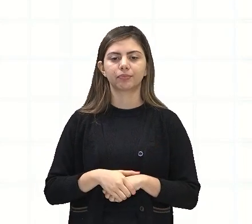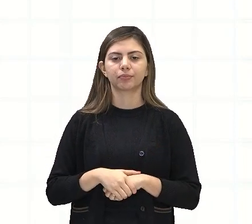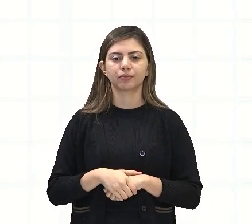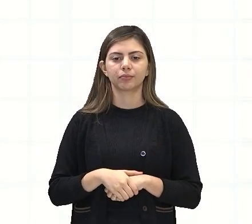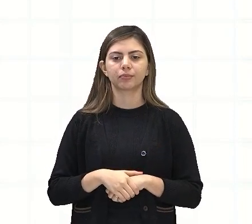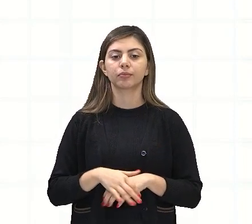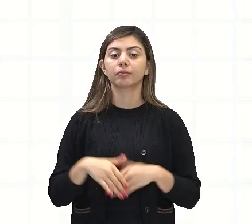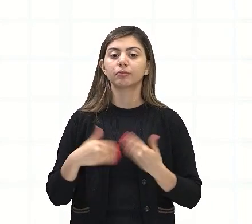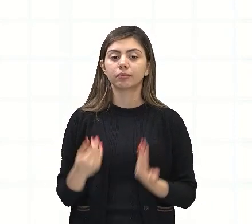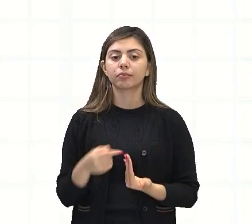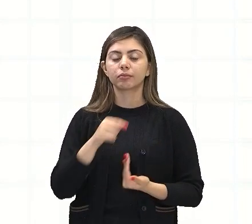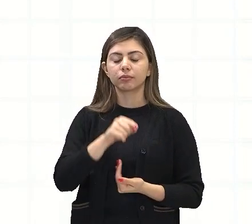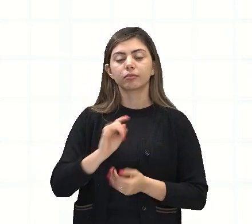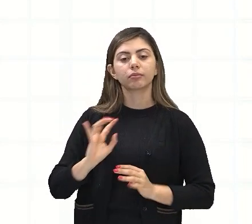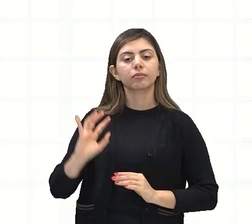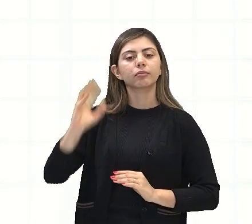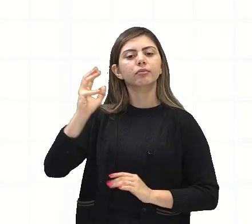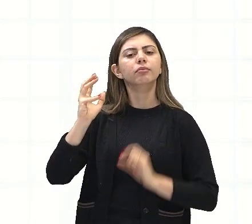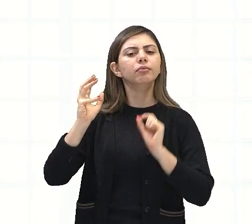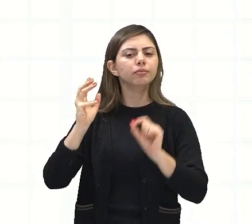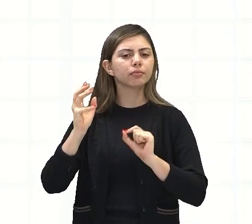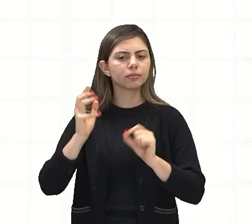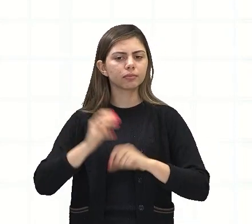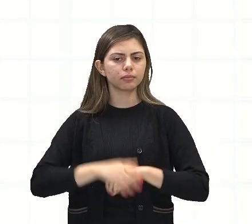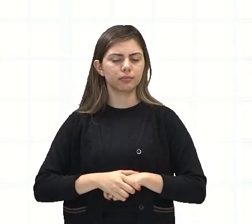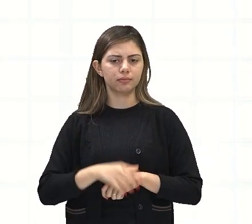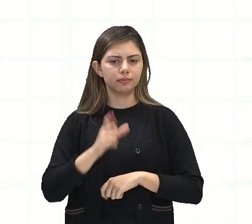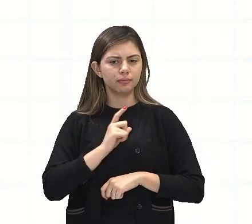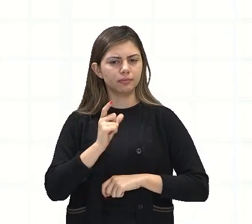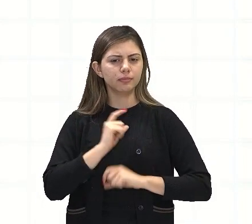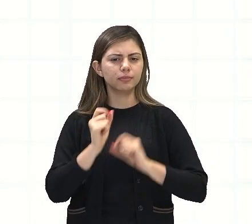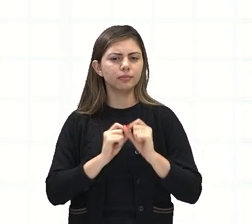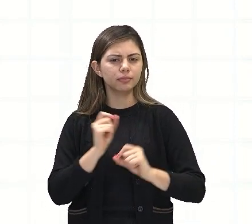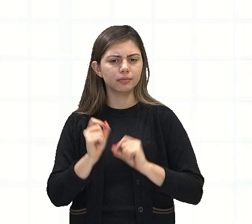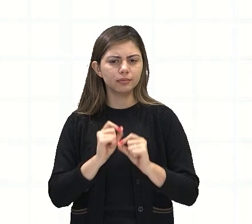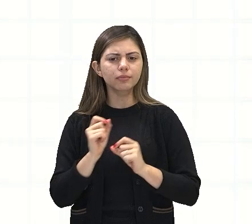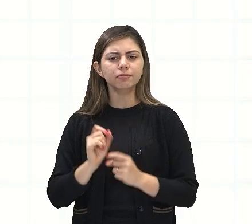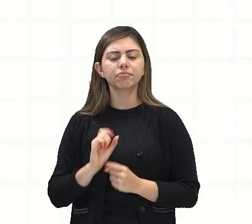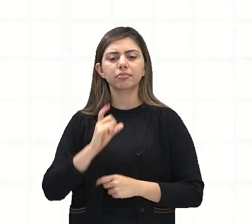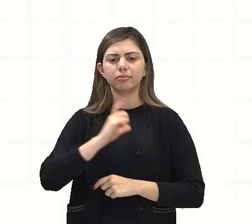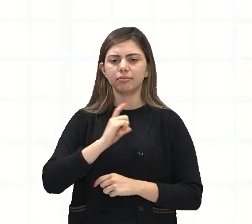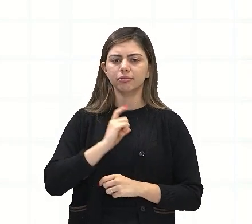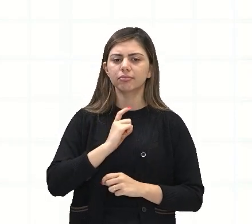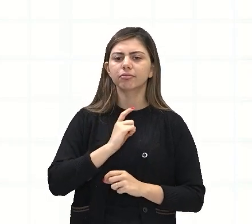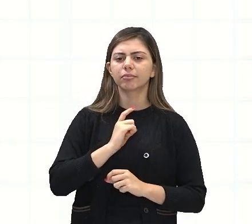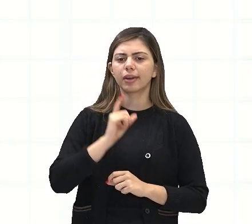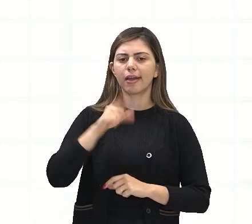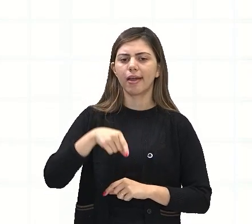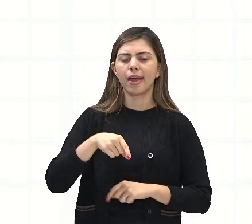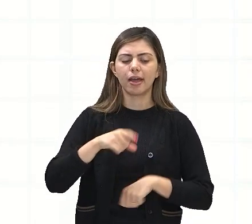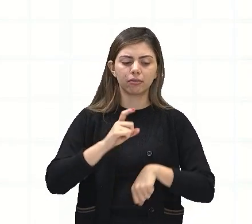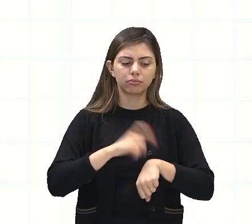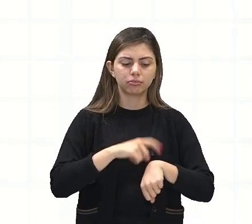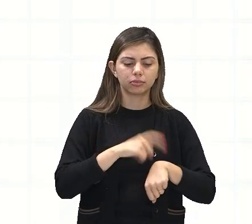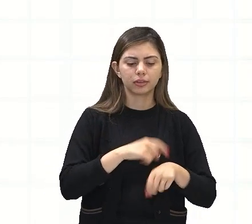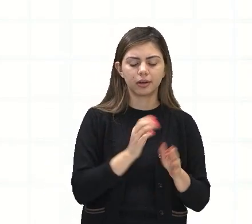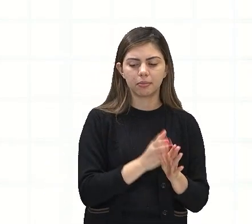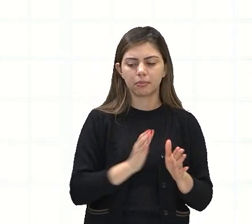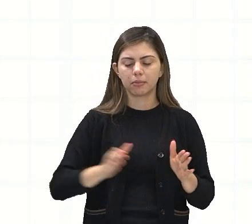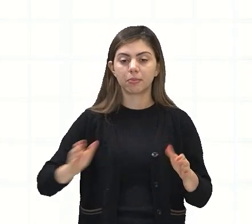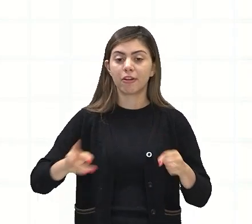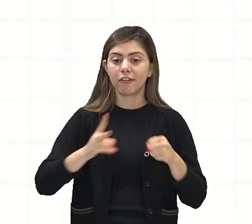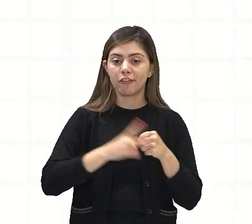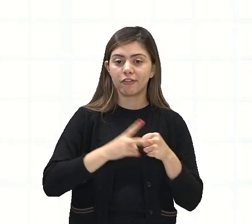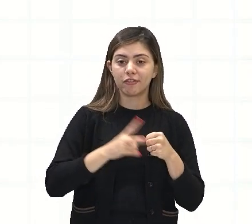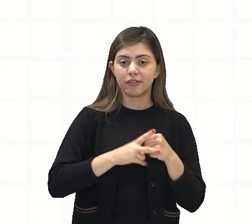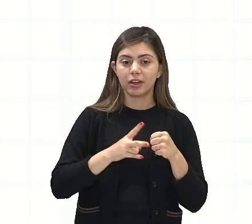fatos. Esses fatos, eles são apresentados de maneira predominantemente através do tempo verbal